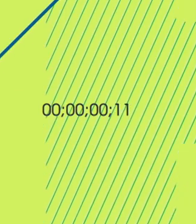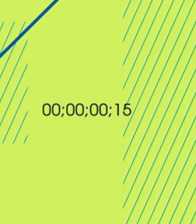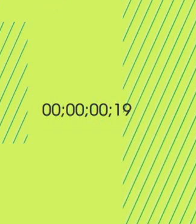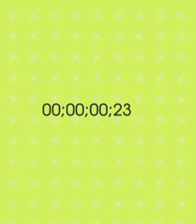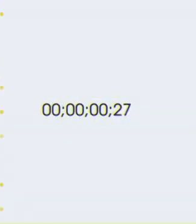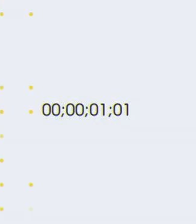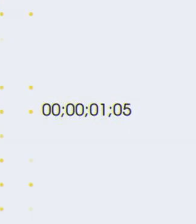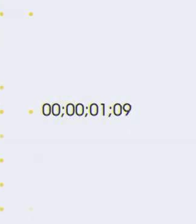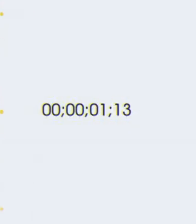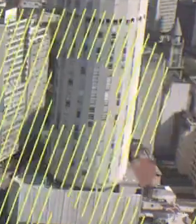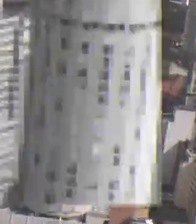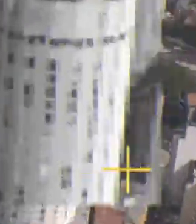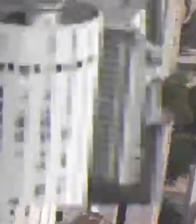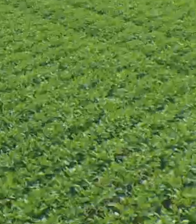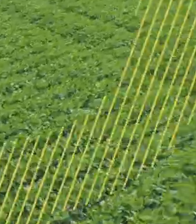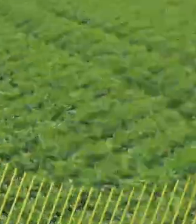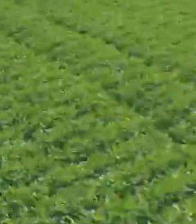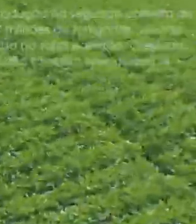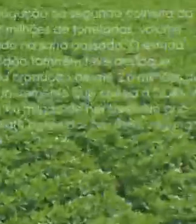E